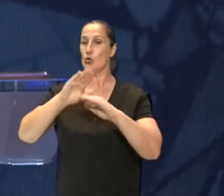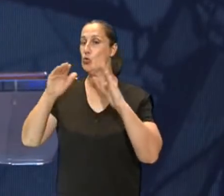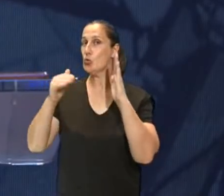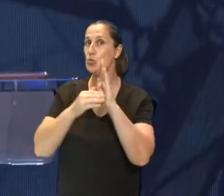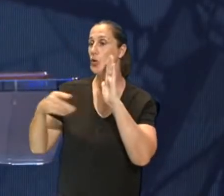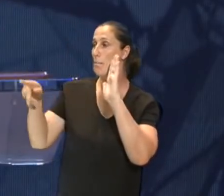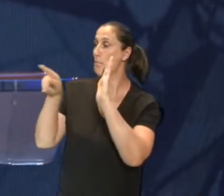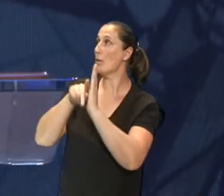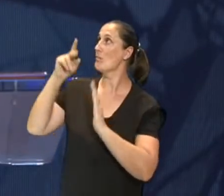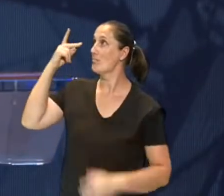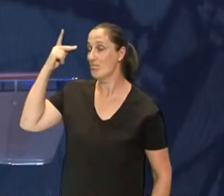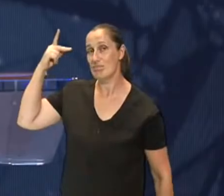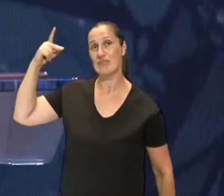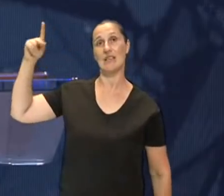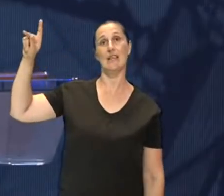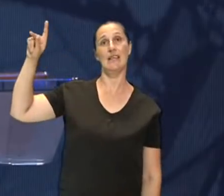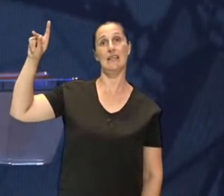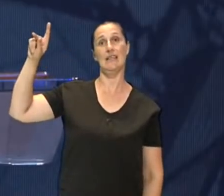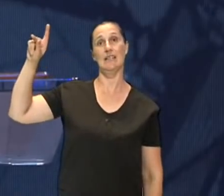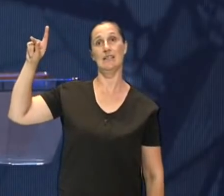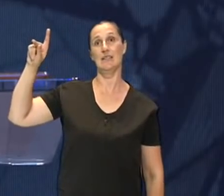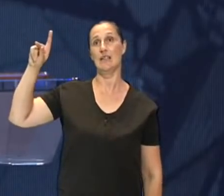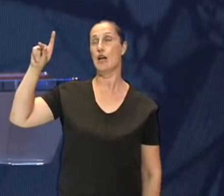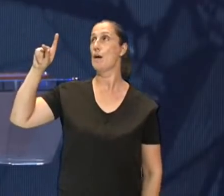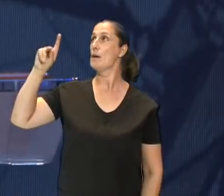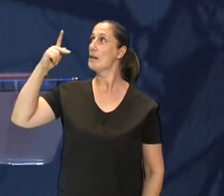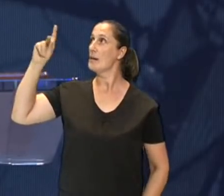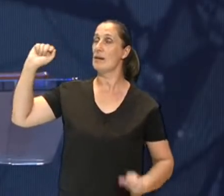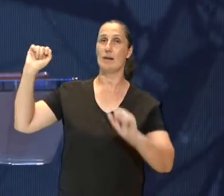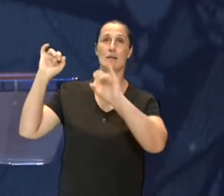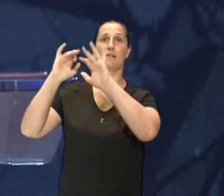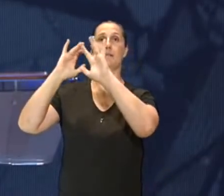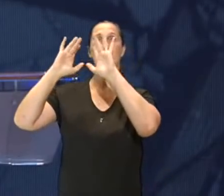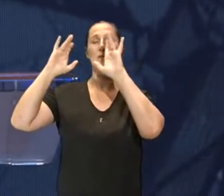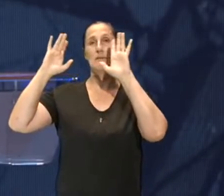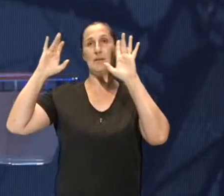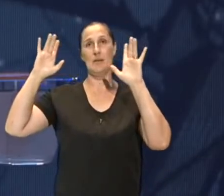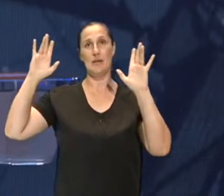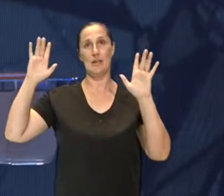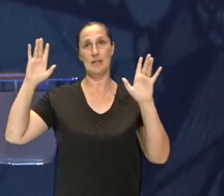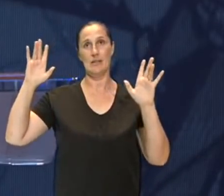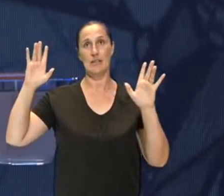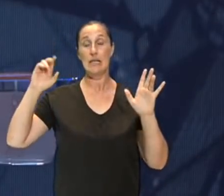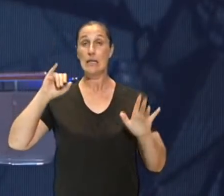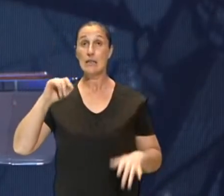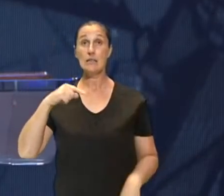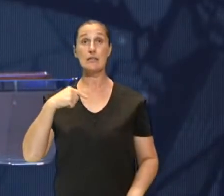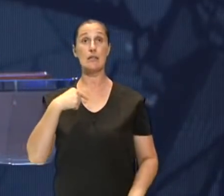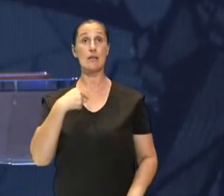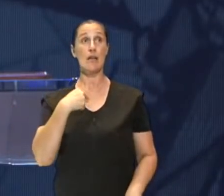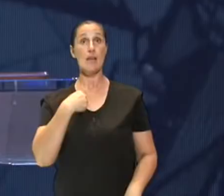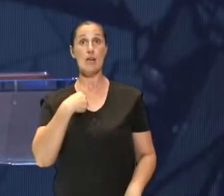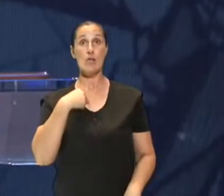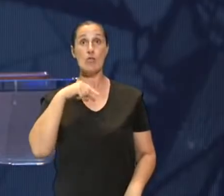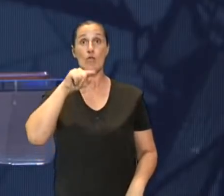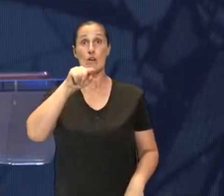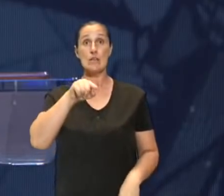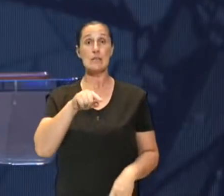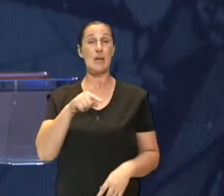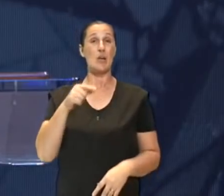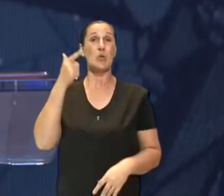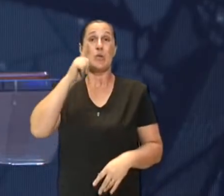tudo é para ele e tudo é para a glória dele. E se de alguma maneira a gente não tiver essa